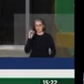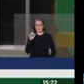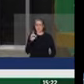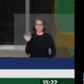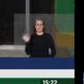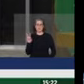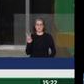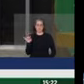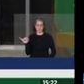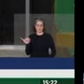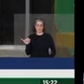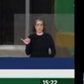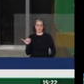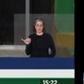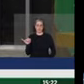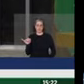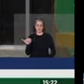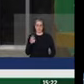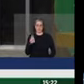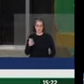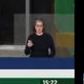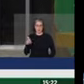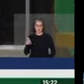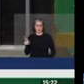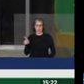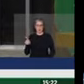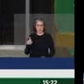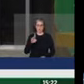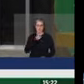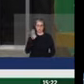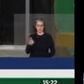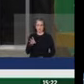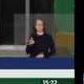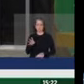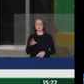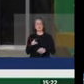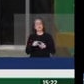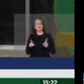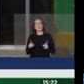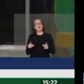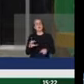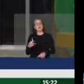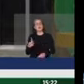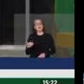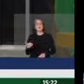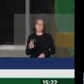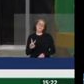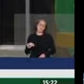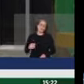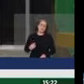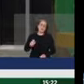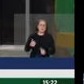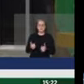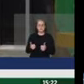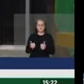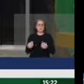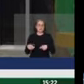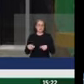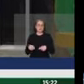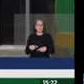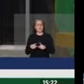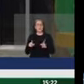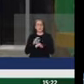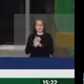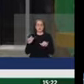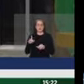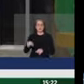réus. Agora, eu acho que a CPI tem que sair, vai sair. Eu vou dizer uma coisa para os senhores. É